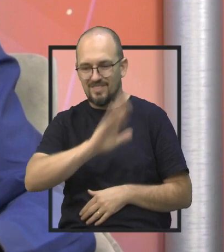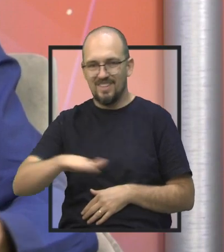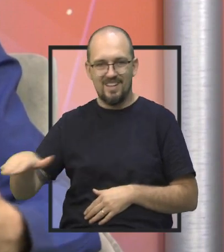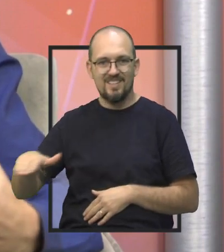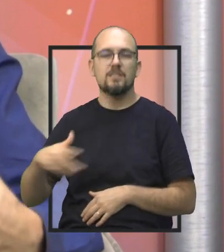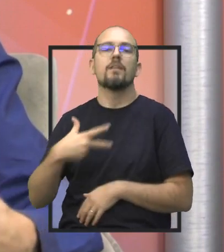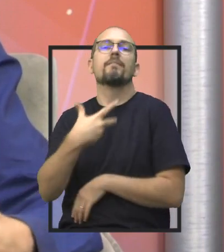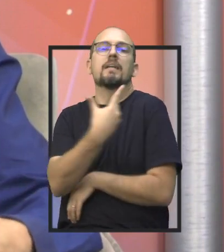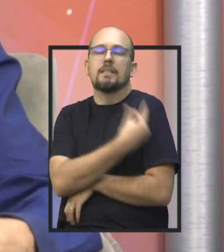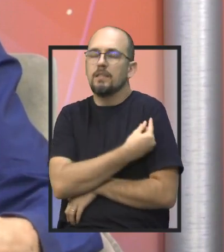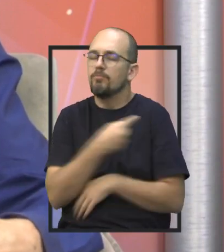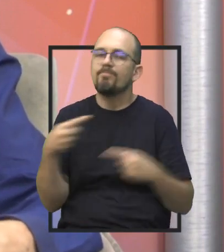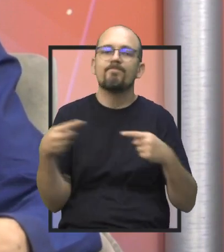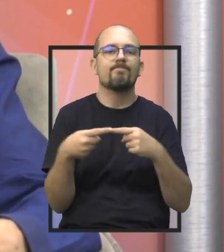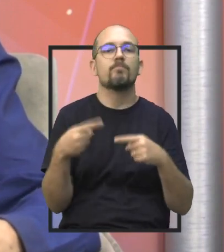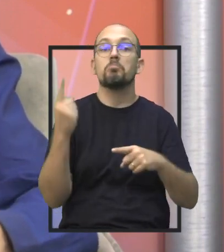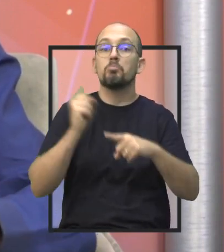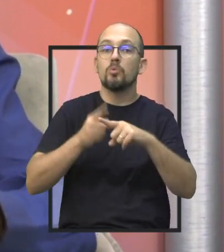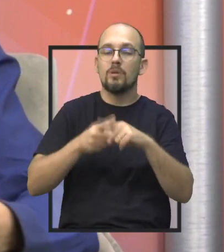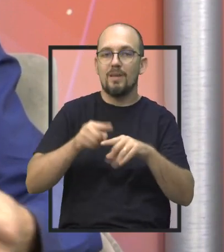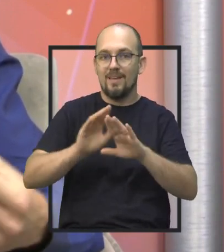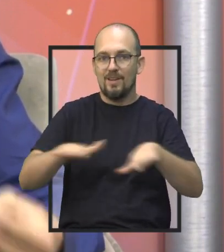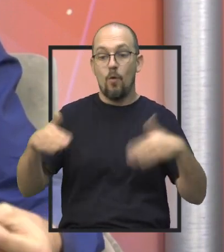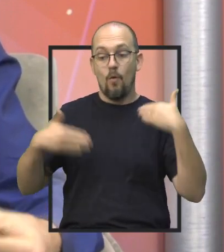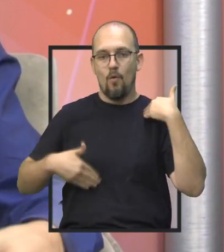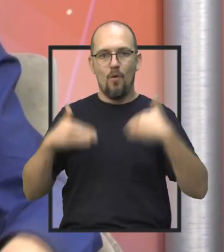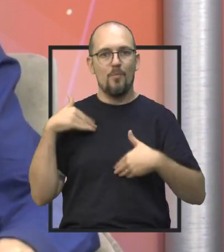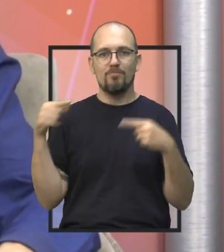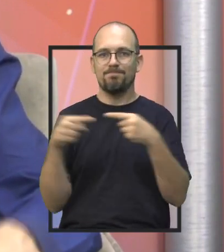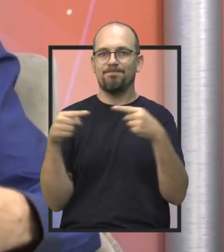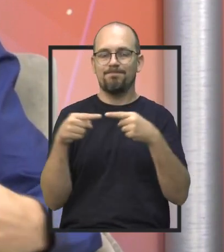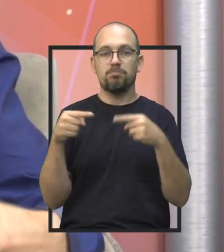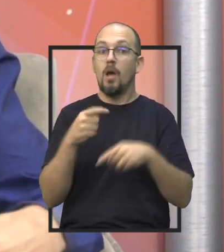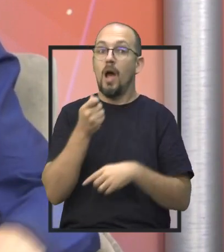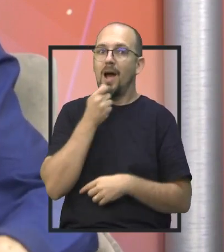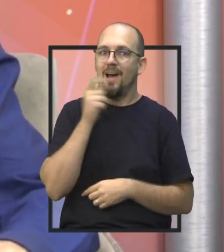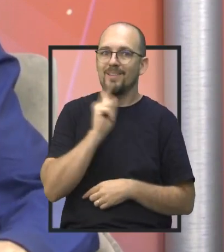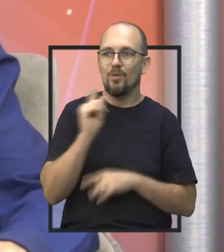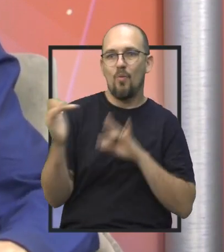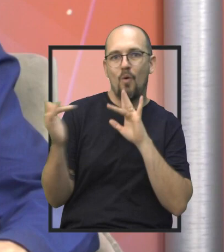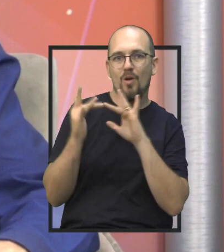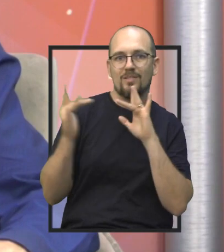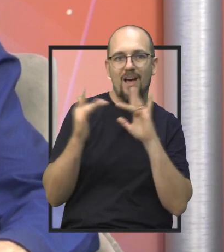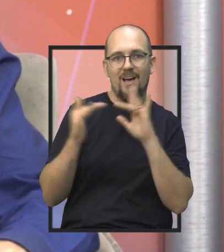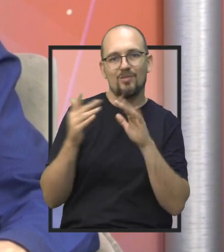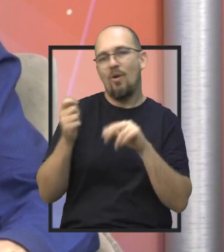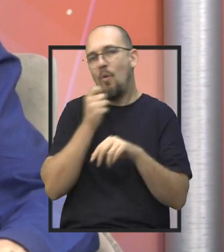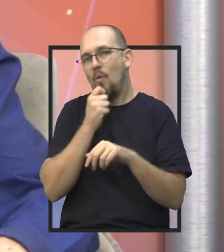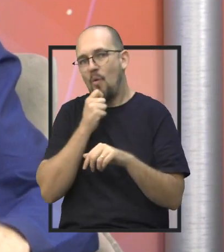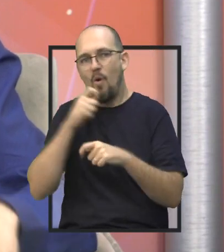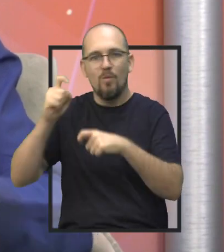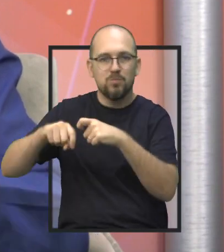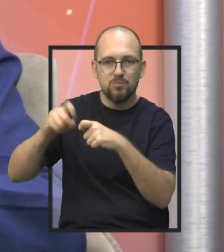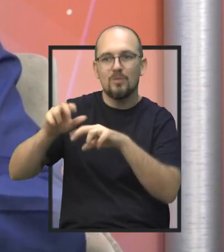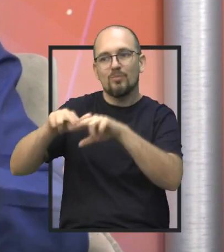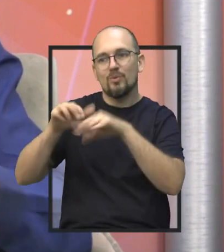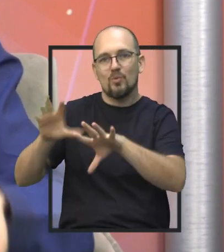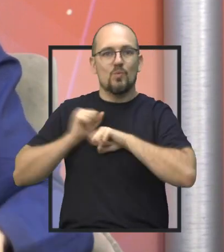vacinar, porque a criança vai ter uma melhor resposta e não teve ainda o contato, provavelmente, com o vírus,